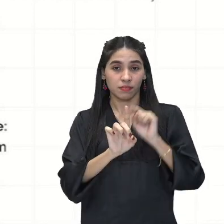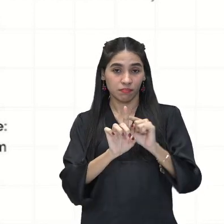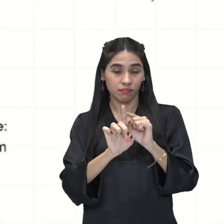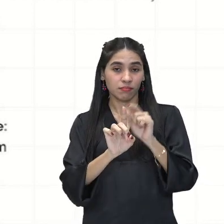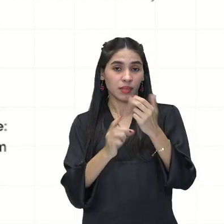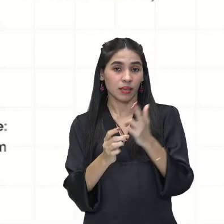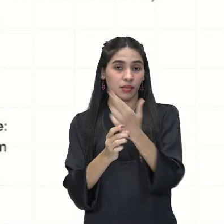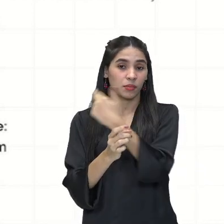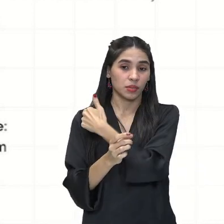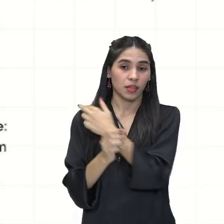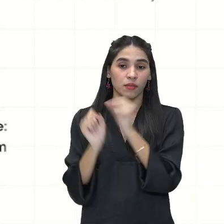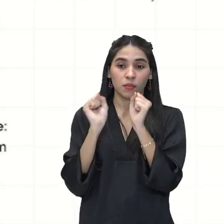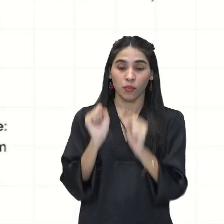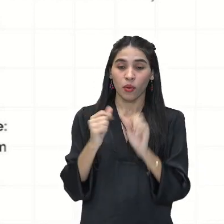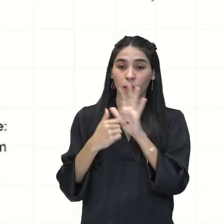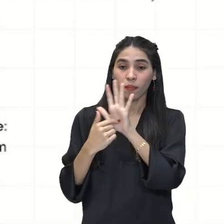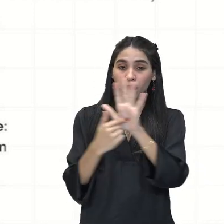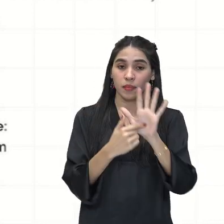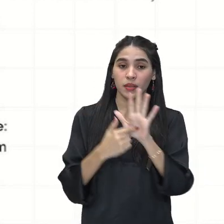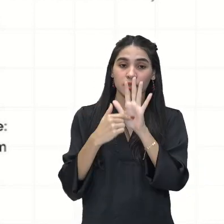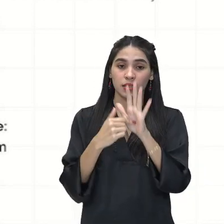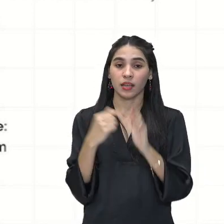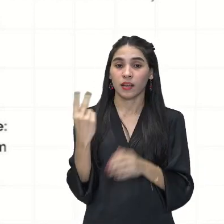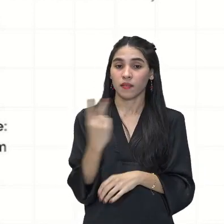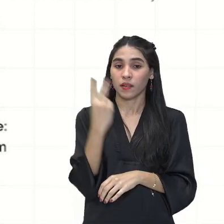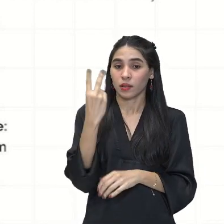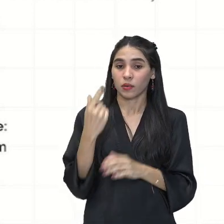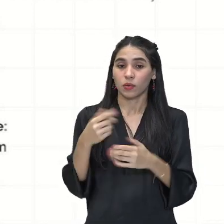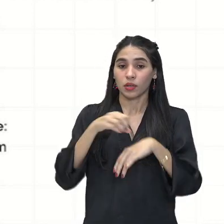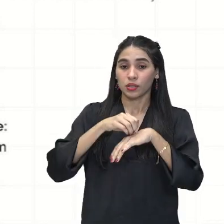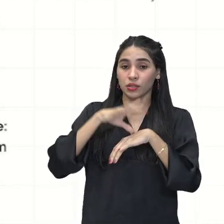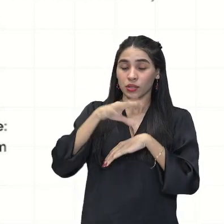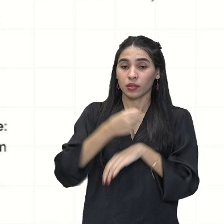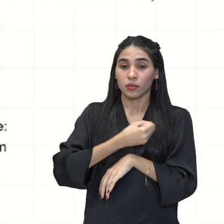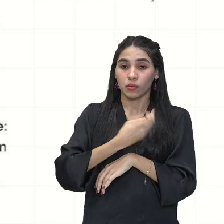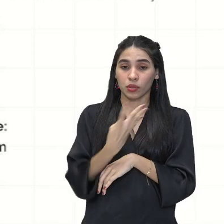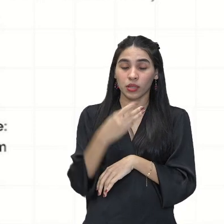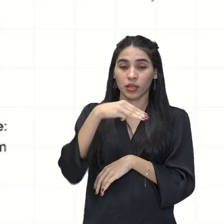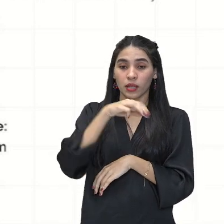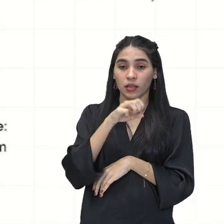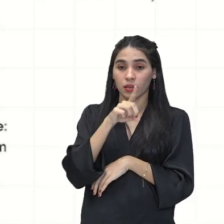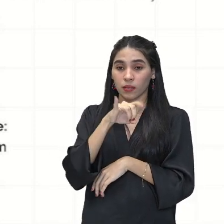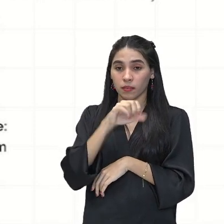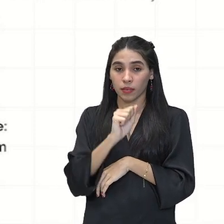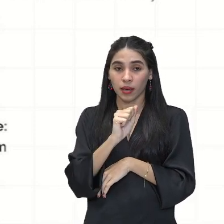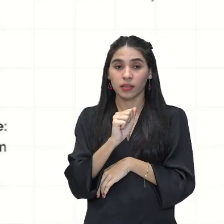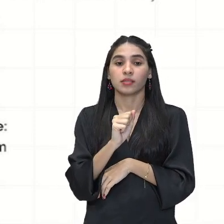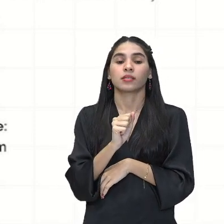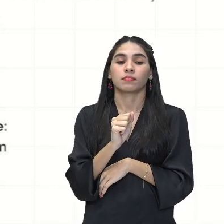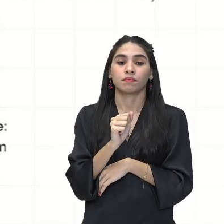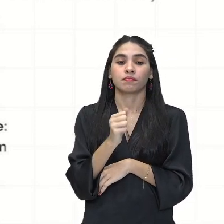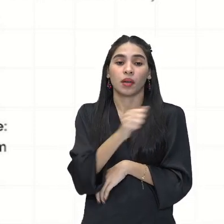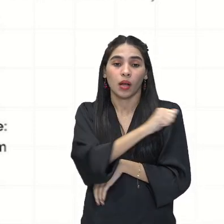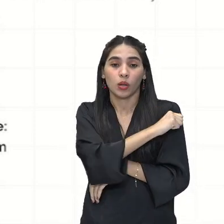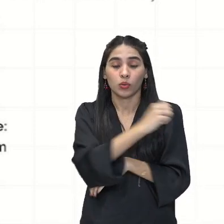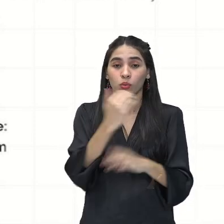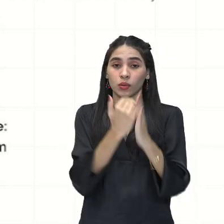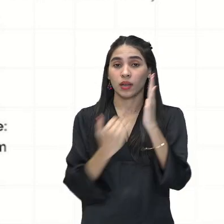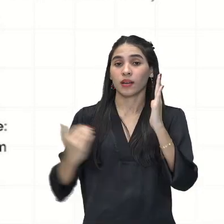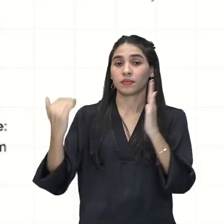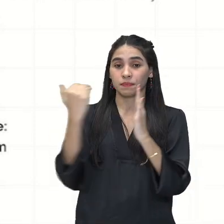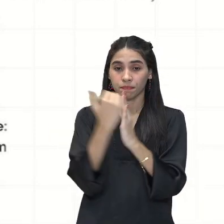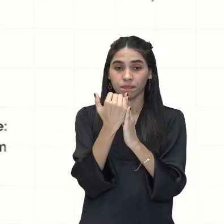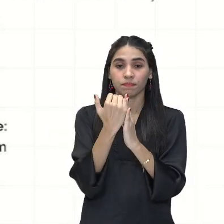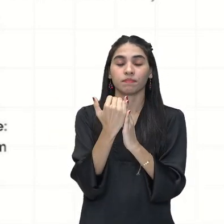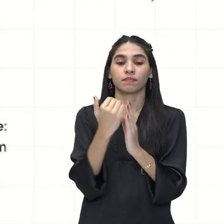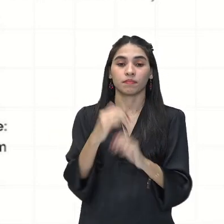diretora pode apresentar os seguintes valores que indicam a quantidade média de alunos acima